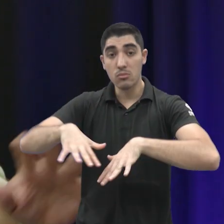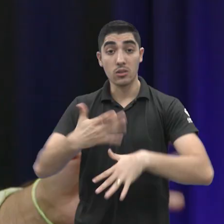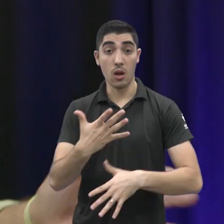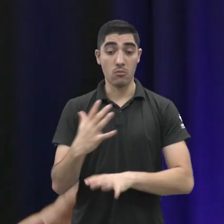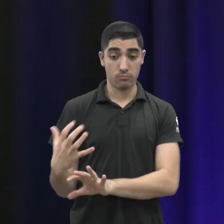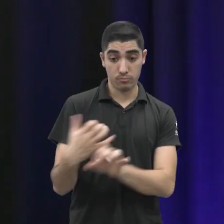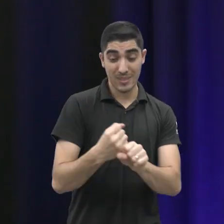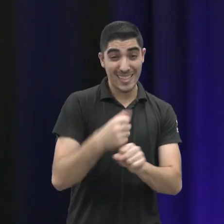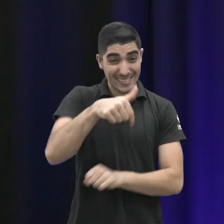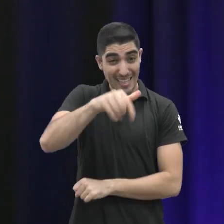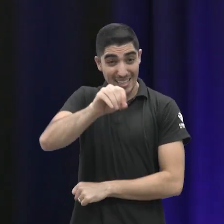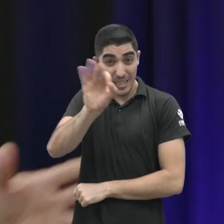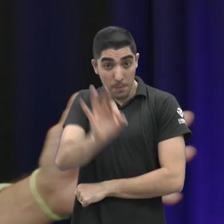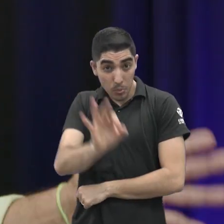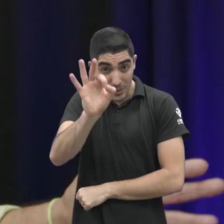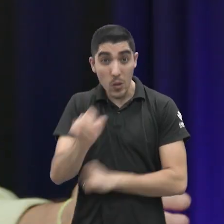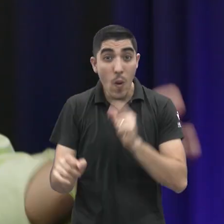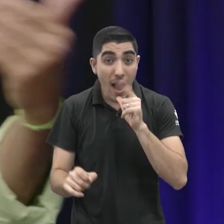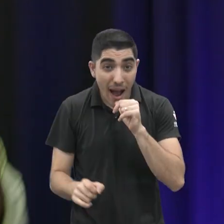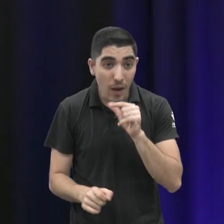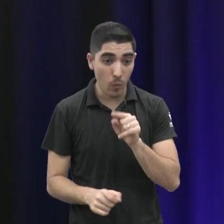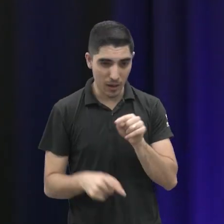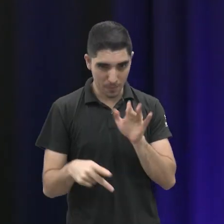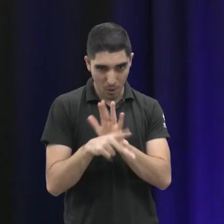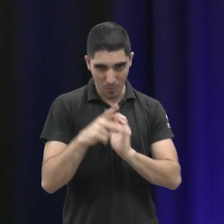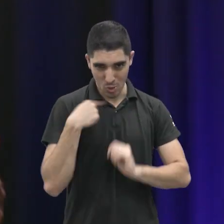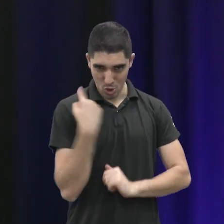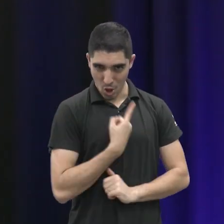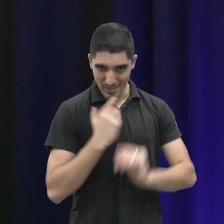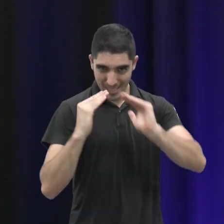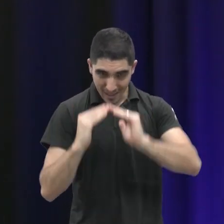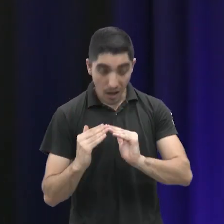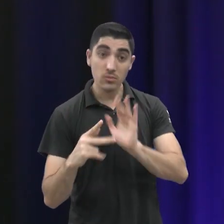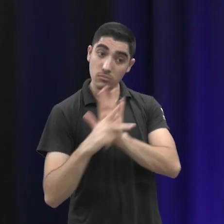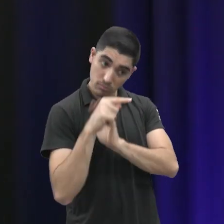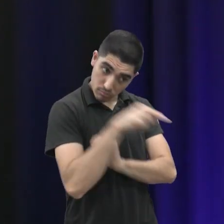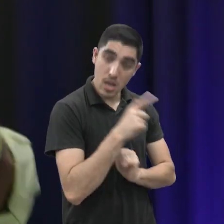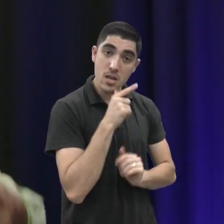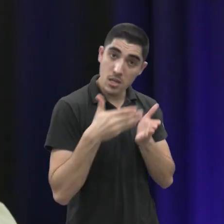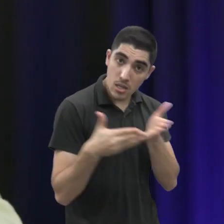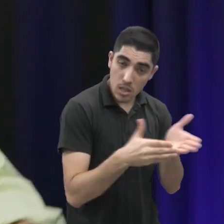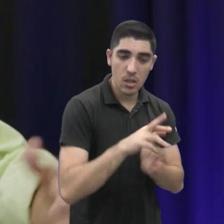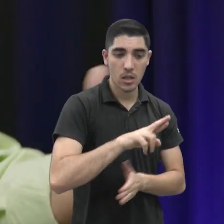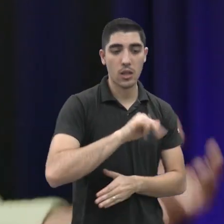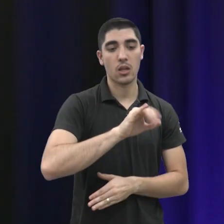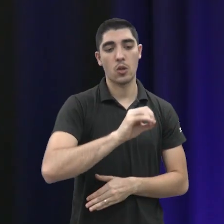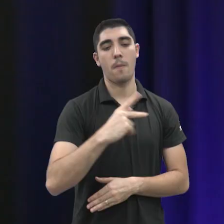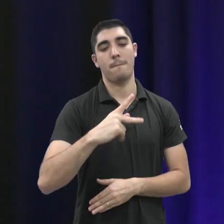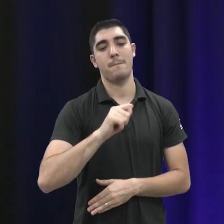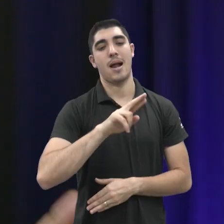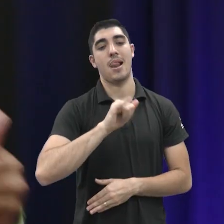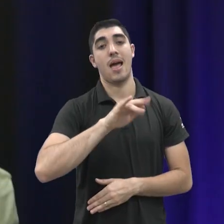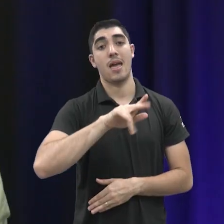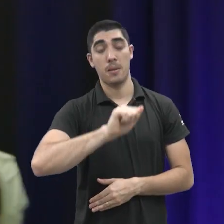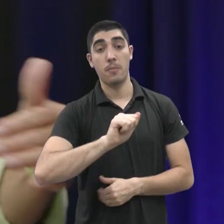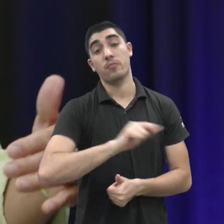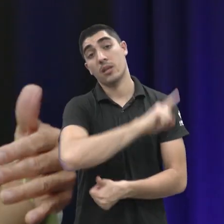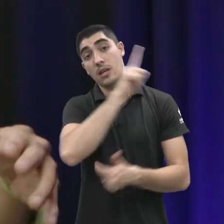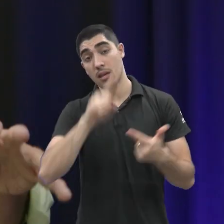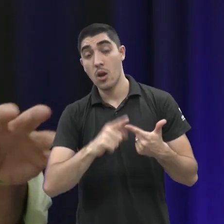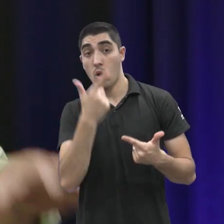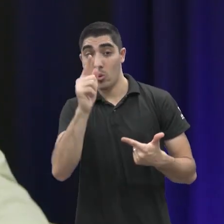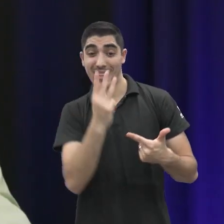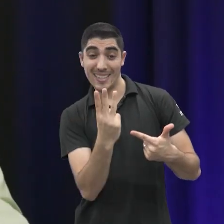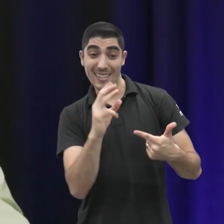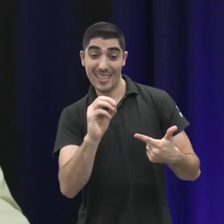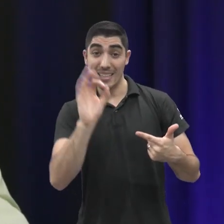modo, 70% da água que a gente recebe em casa vem do Paraíba do Sul, passa por um tratamento e é distribuída.